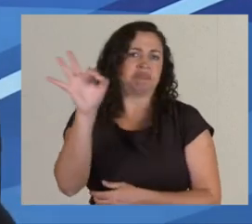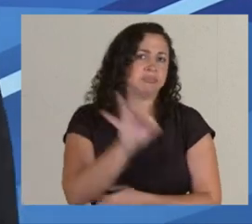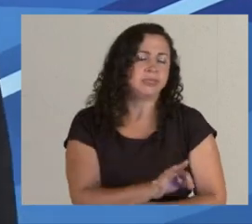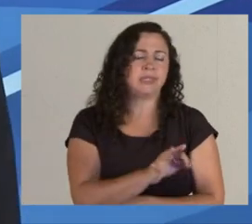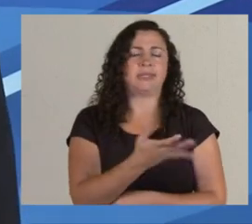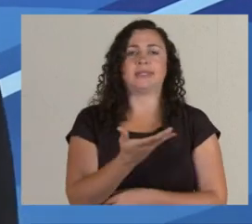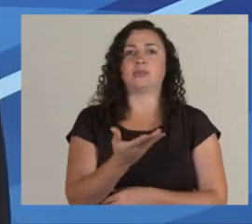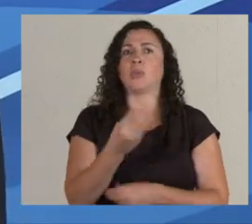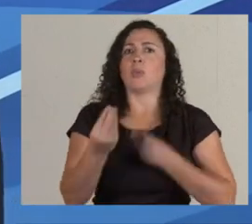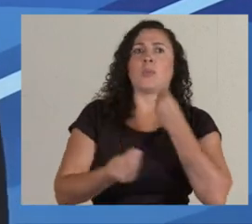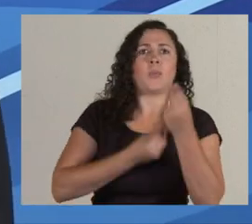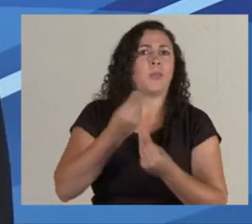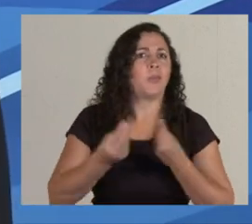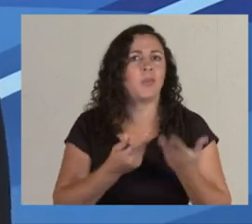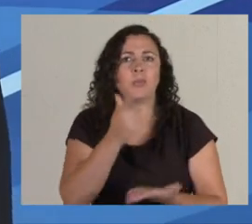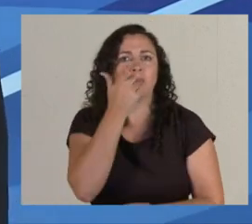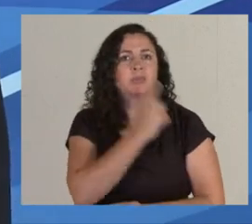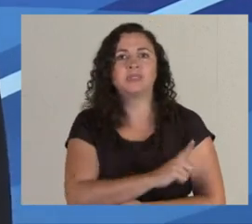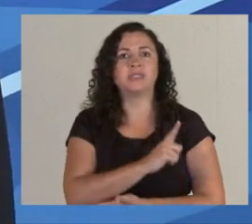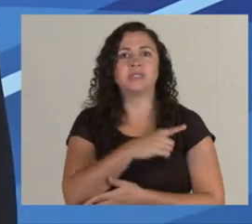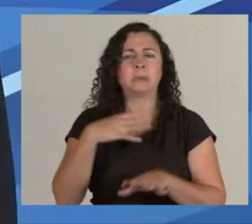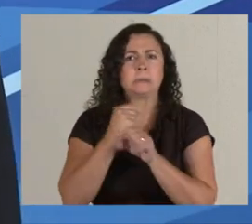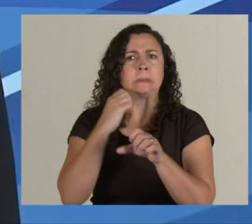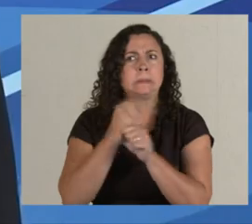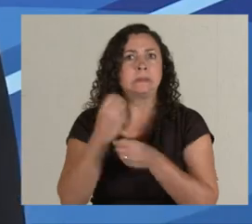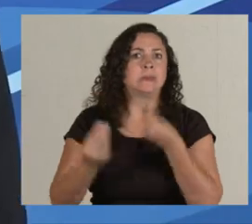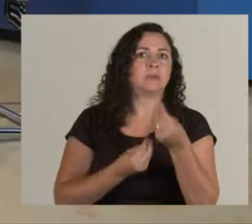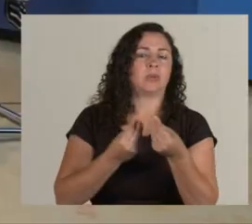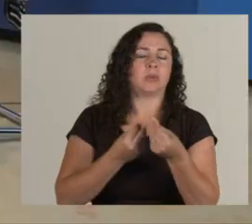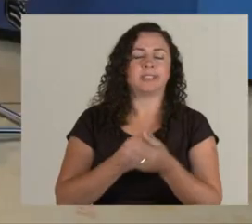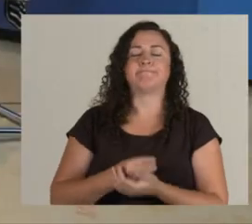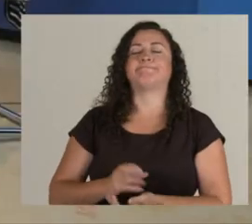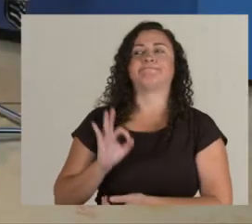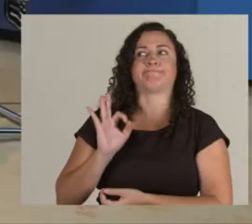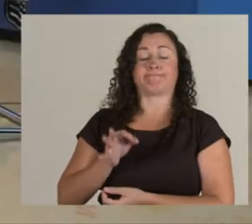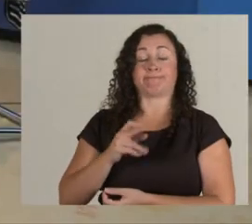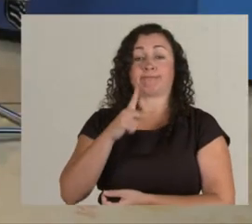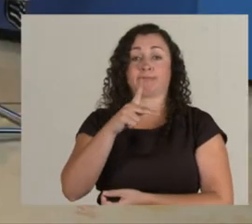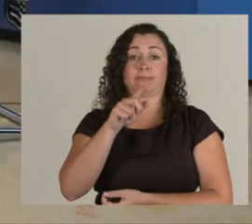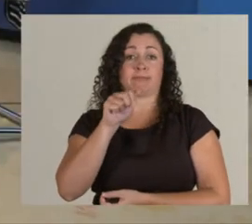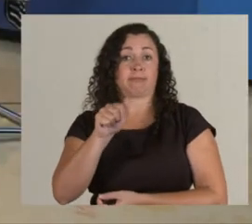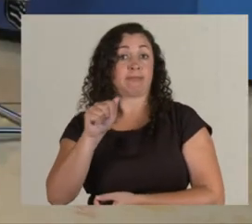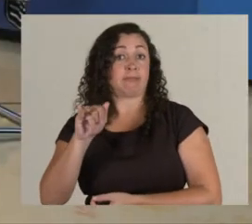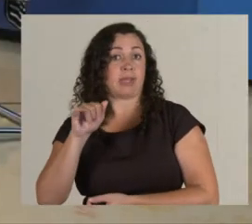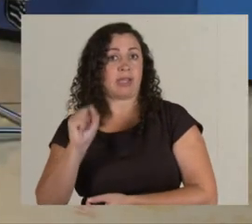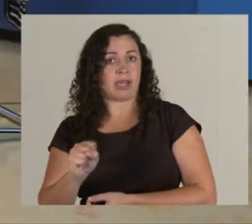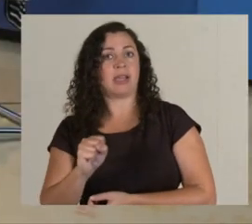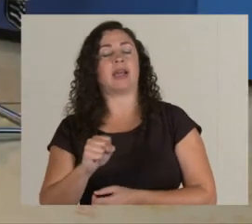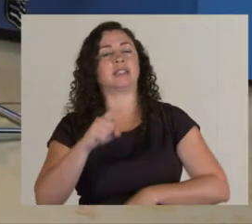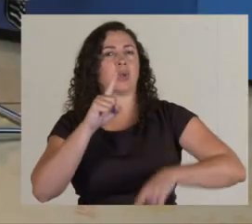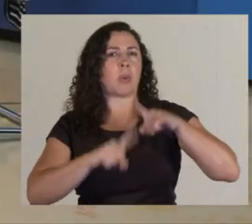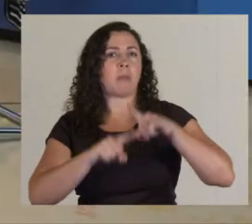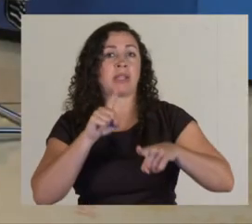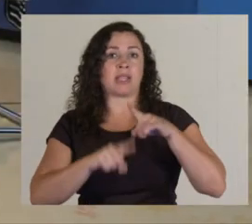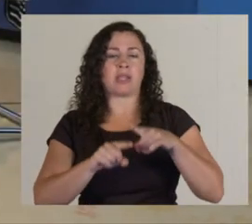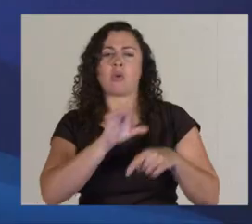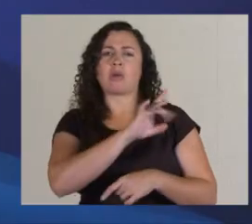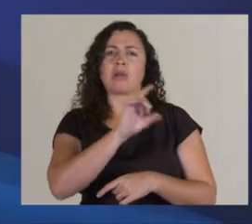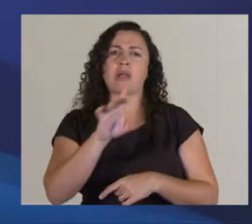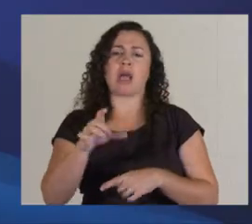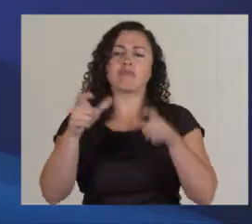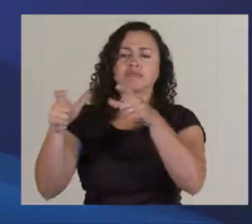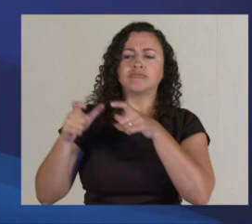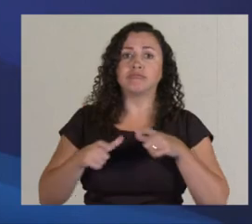tal percentual. Como é que foi essa matemática? Então, na questão do PAES, o material que está descendo para as